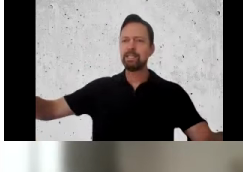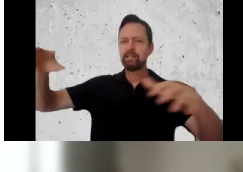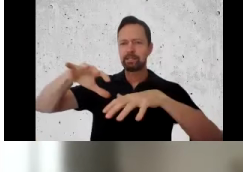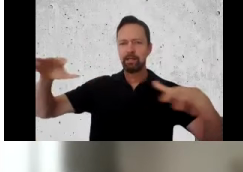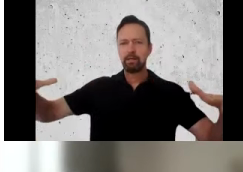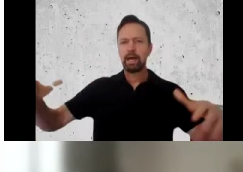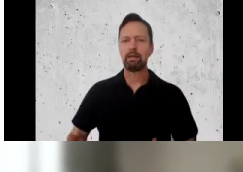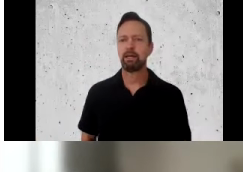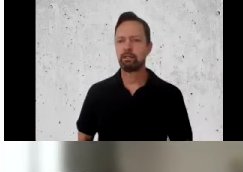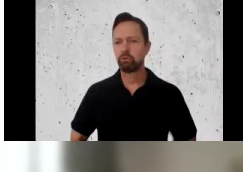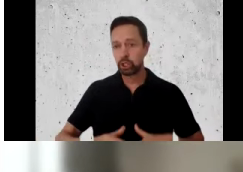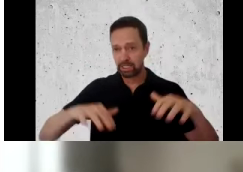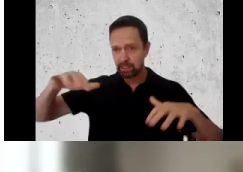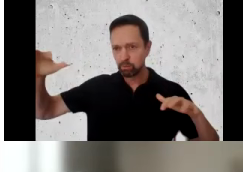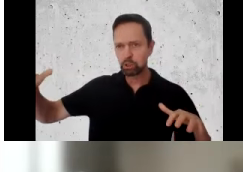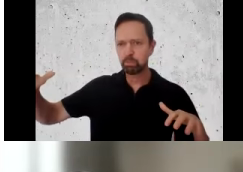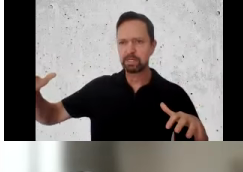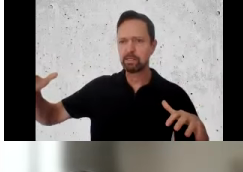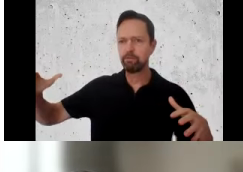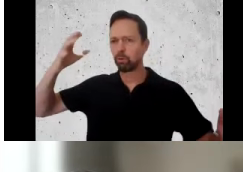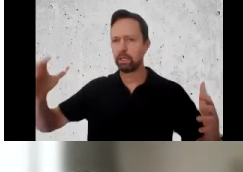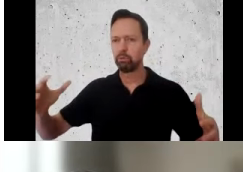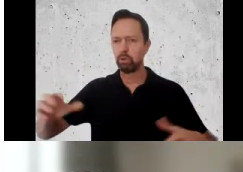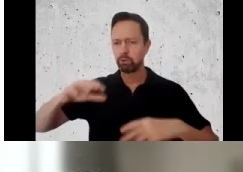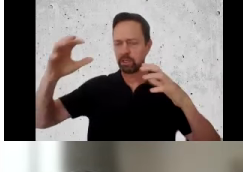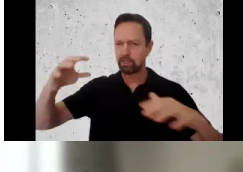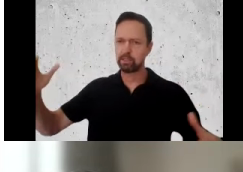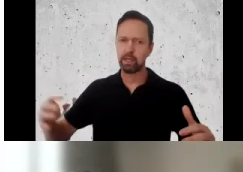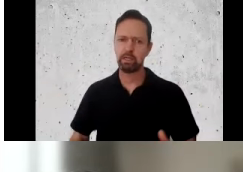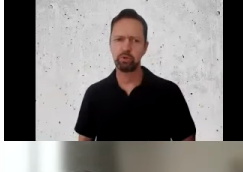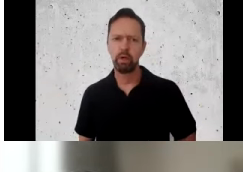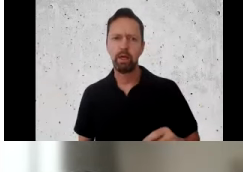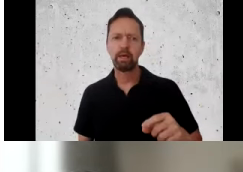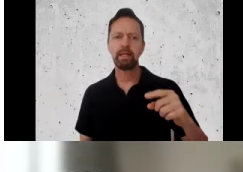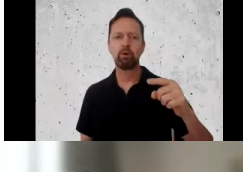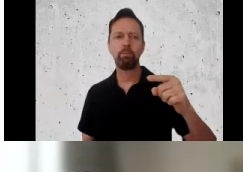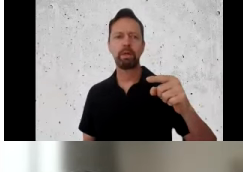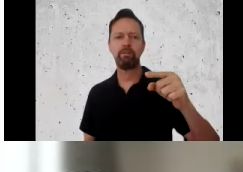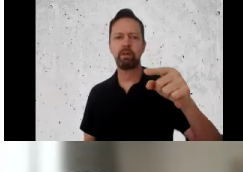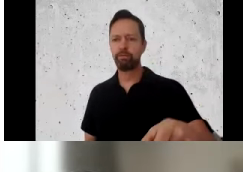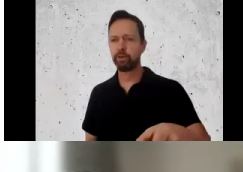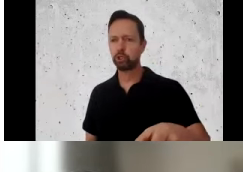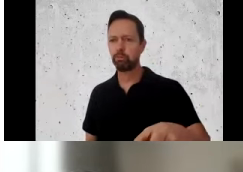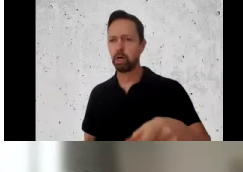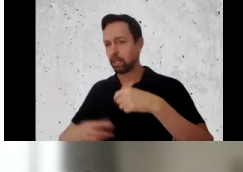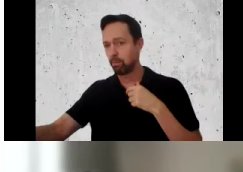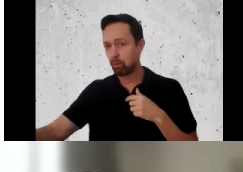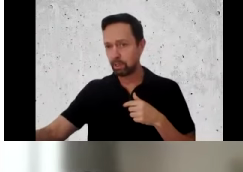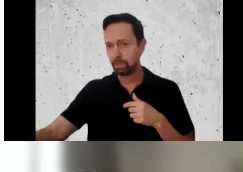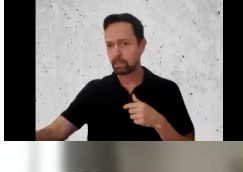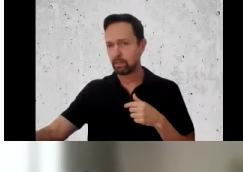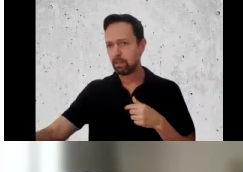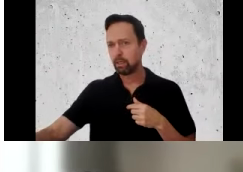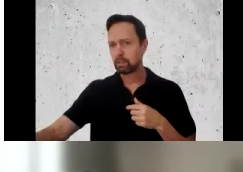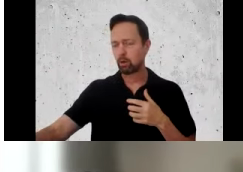os chassis, ela tinha um chassis muito específico, que ela mudou um chassis inteiriço, que ela comprava da Fisher Body, que é uma